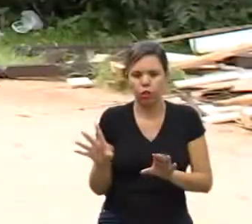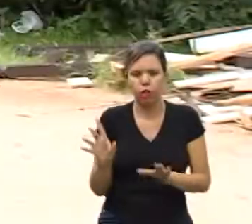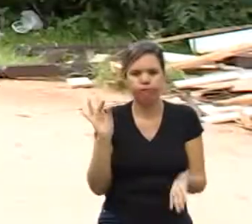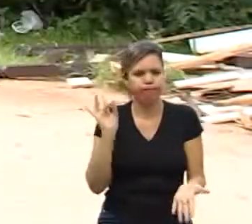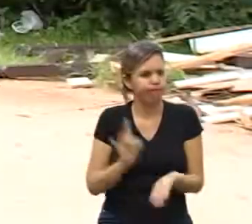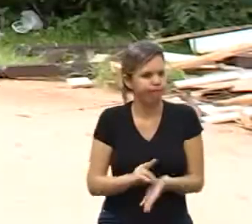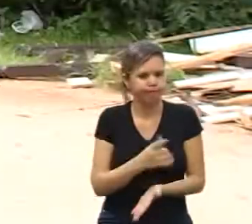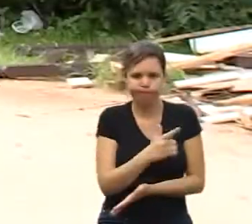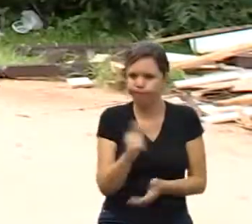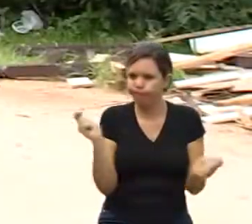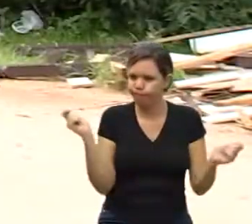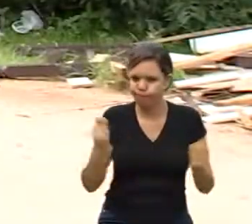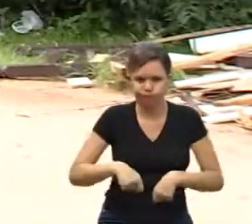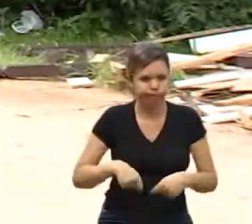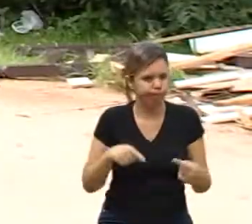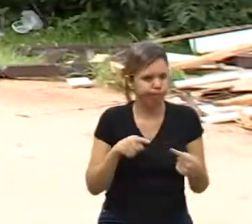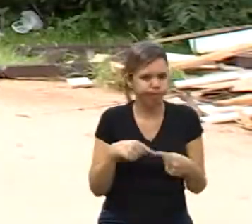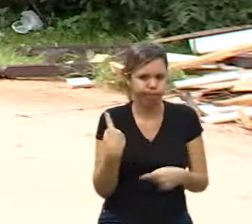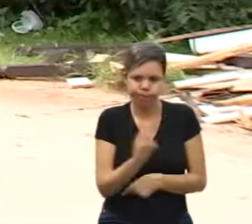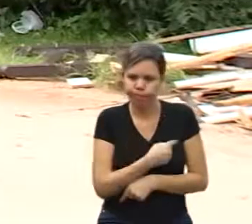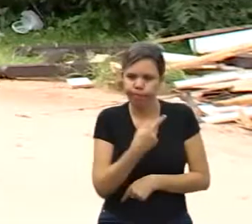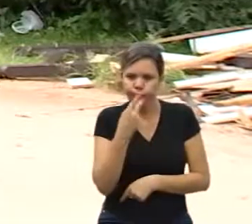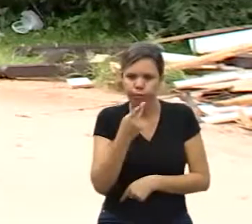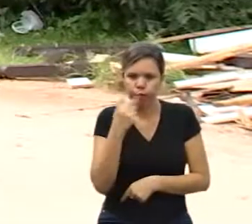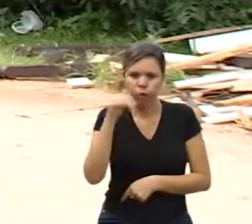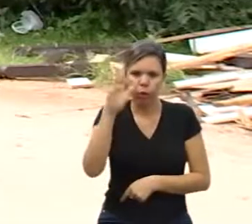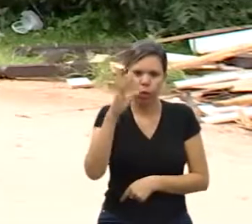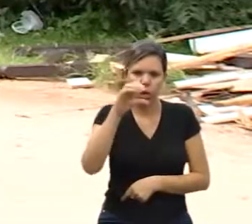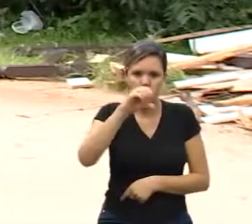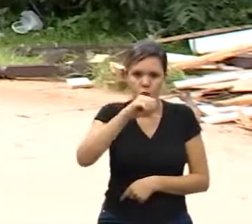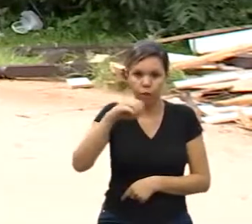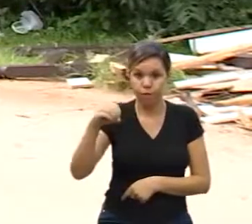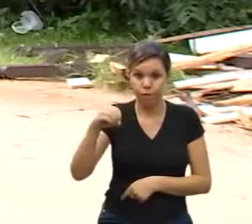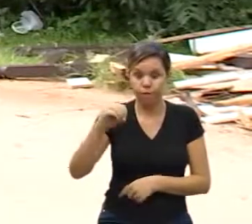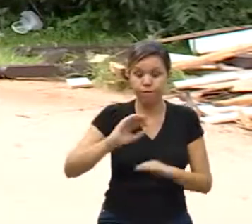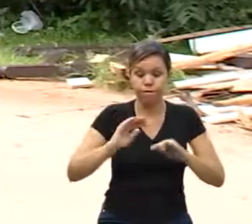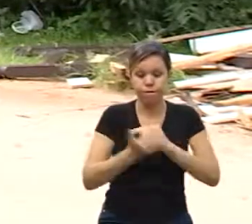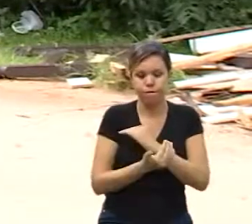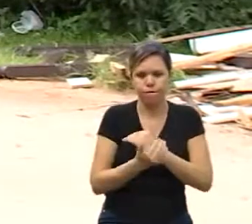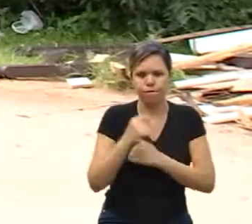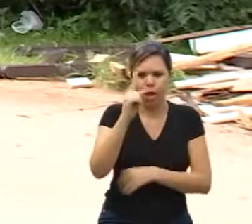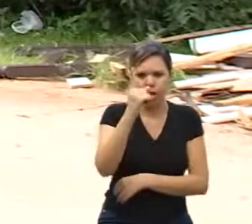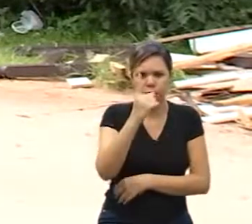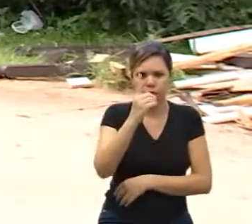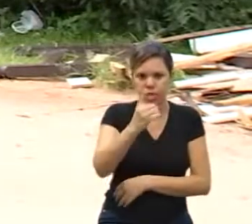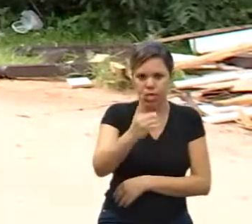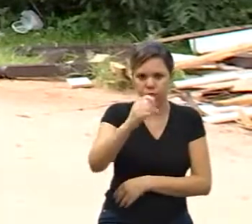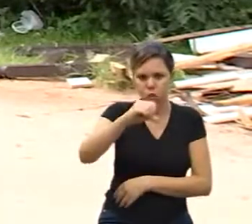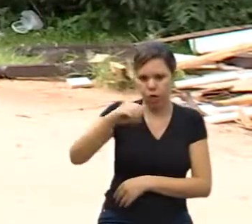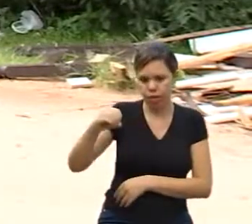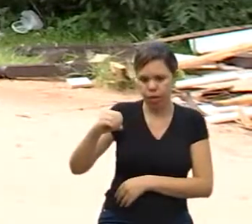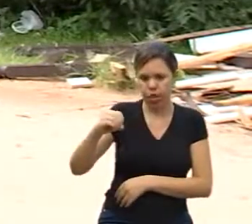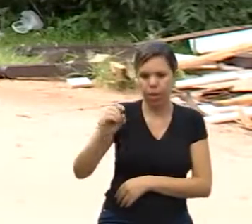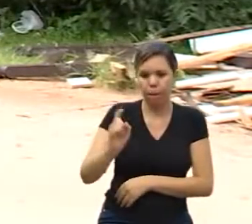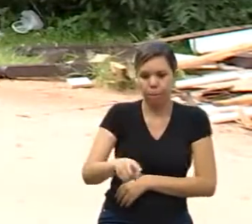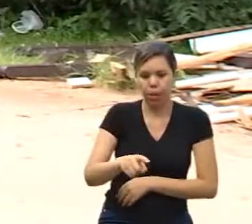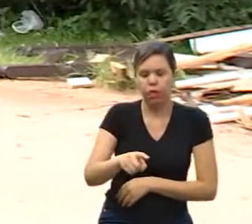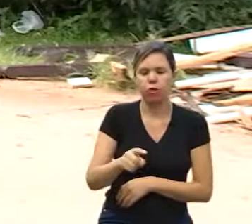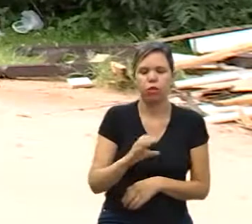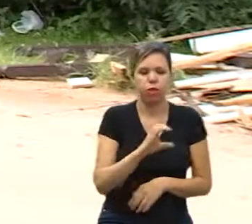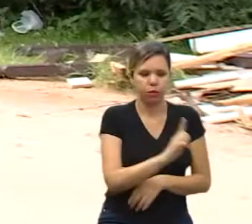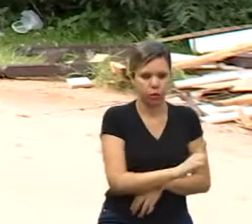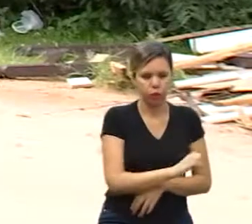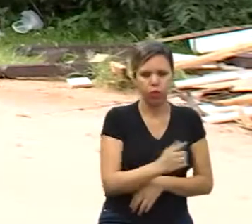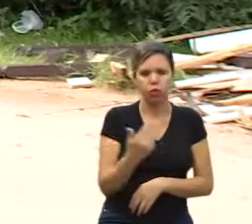Verde. Realmente não é suficiente. Nós estamos falando de mais de 90 bairros, mais de 190 mil moradores no